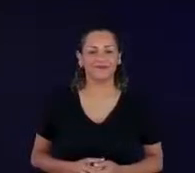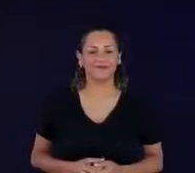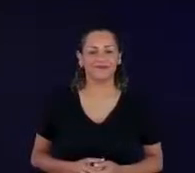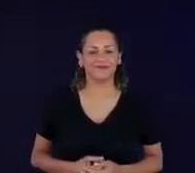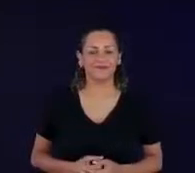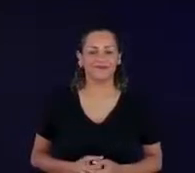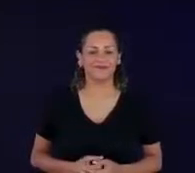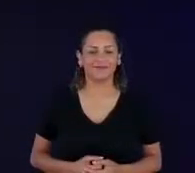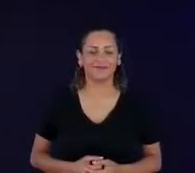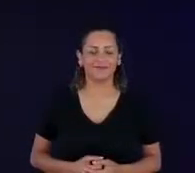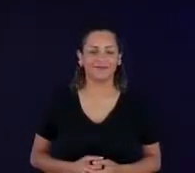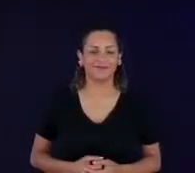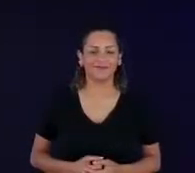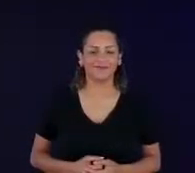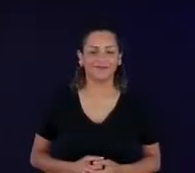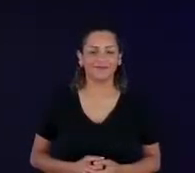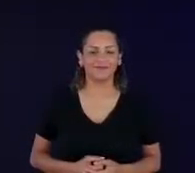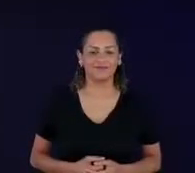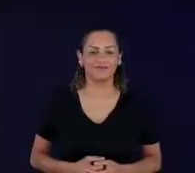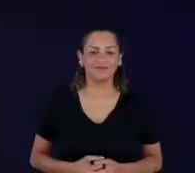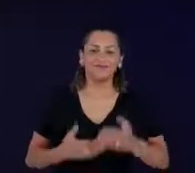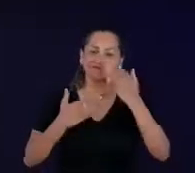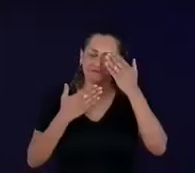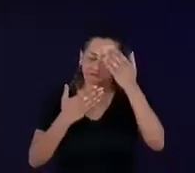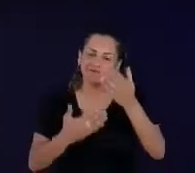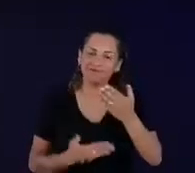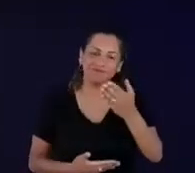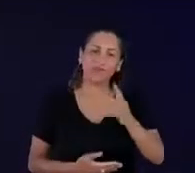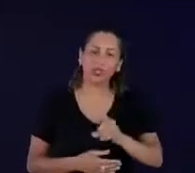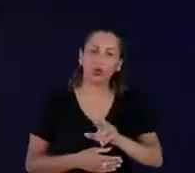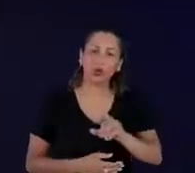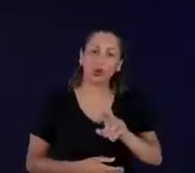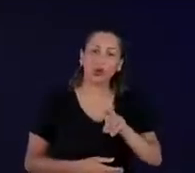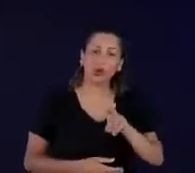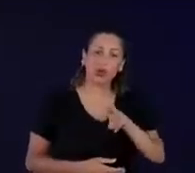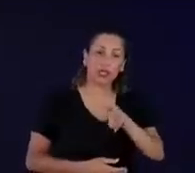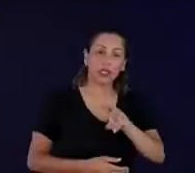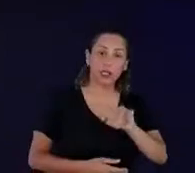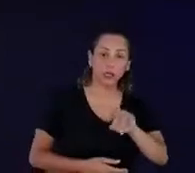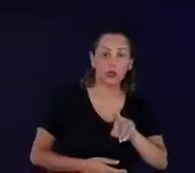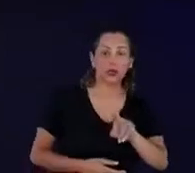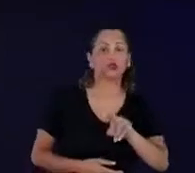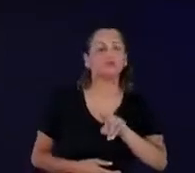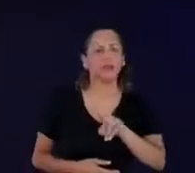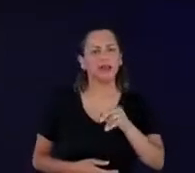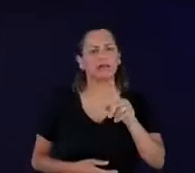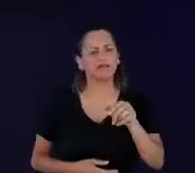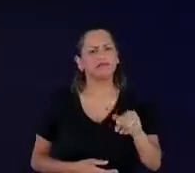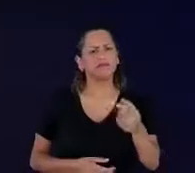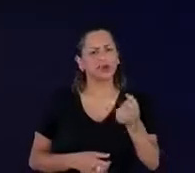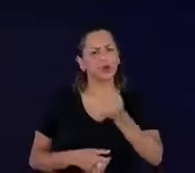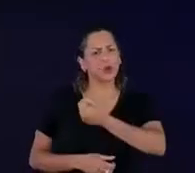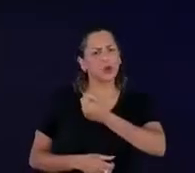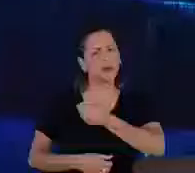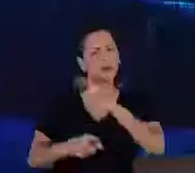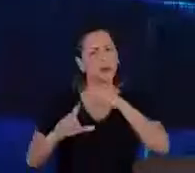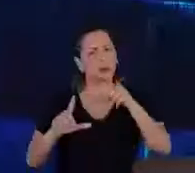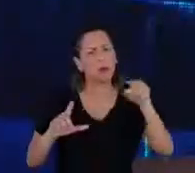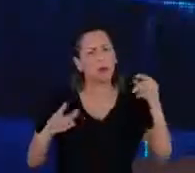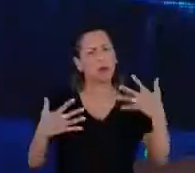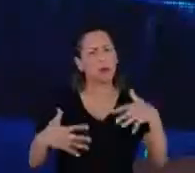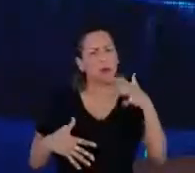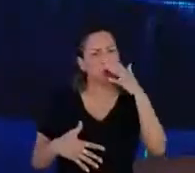Muito obrigado. Muito obrigado, Dr. Yu Jun. São números realmente impressionantes e que, com certeza, os dois países podem